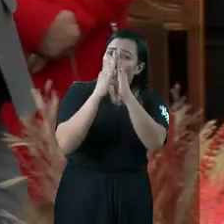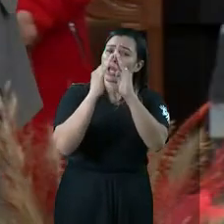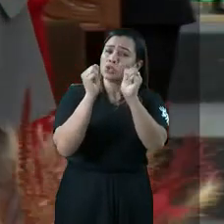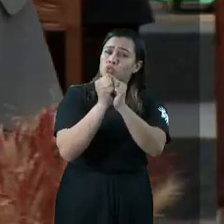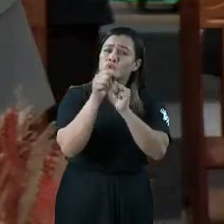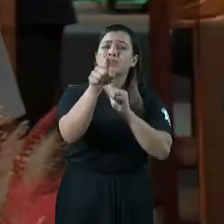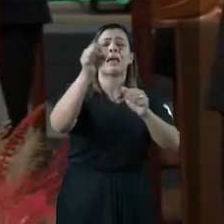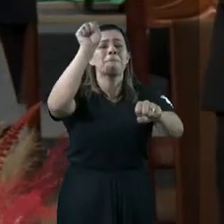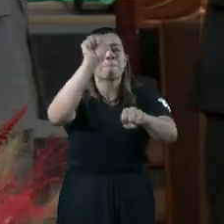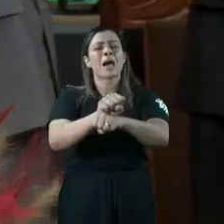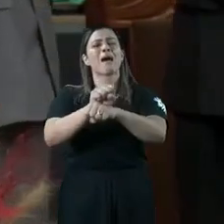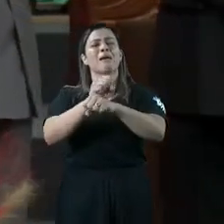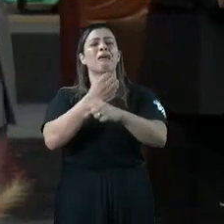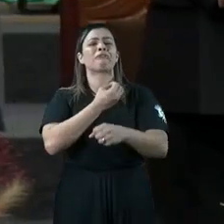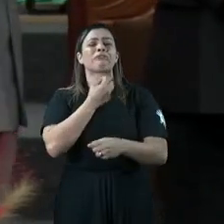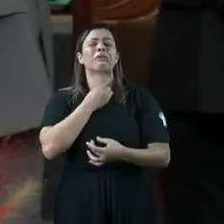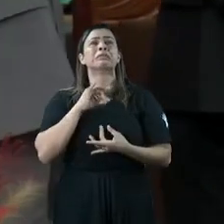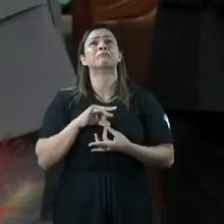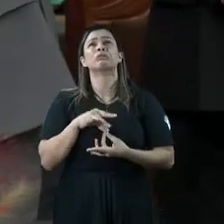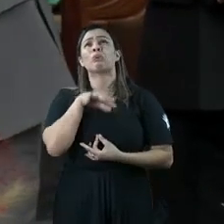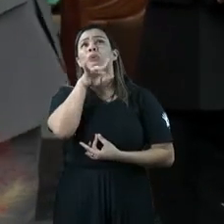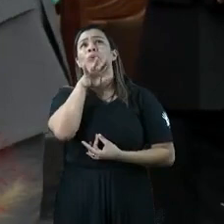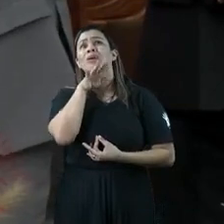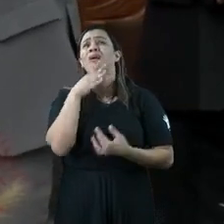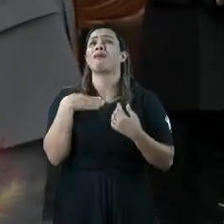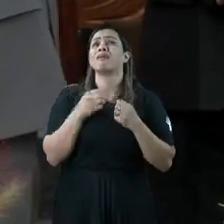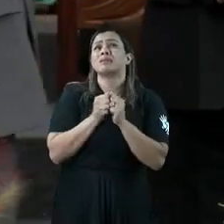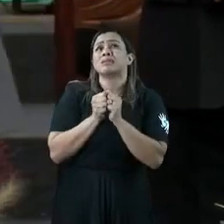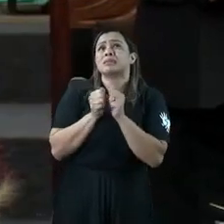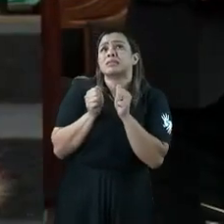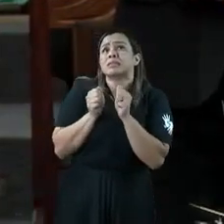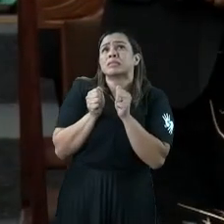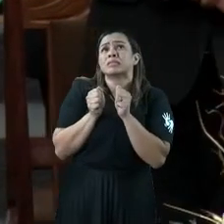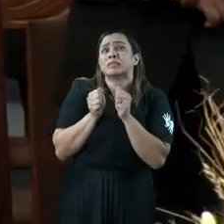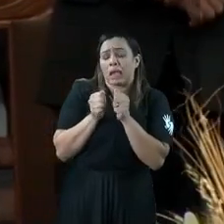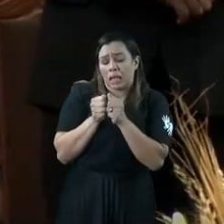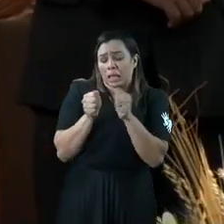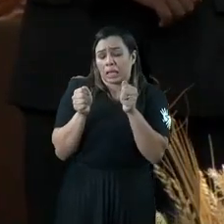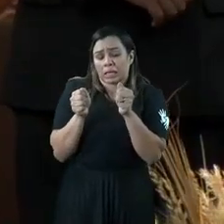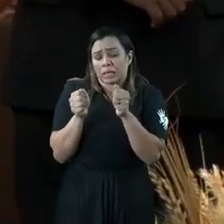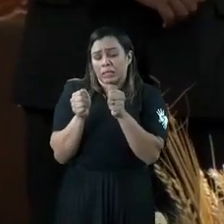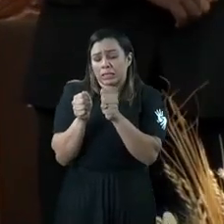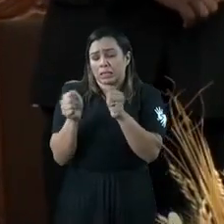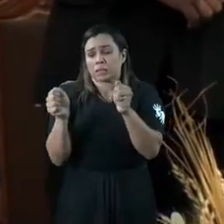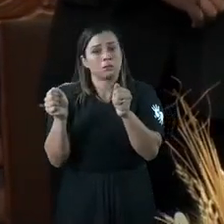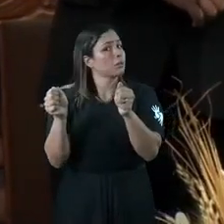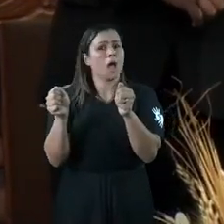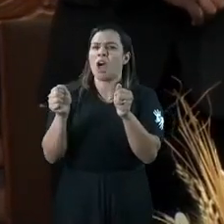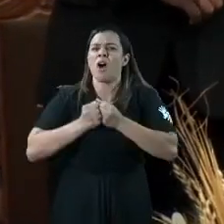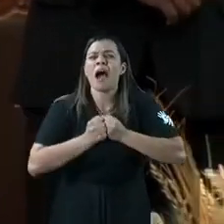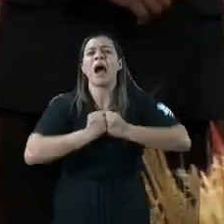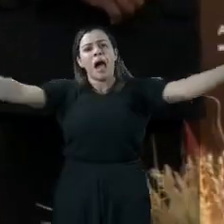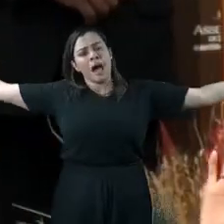Para de viver essa vida espiritual de fresta. Abre um pouquinho agora, abre um pouquinho amanhã. Não, a gente vai quebrar a